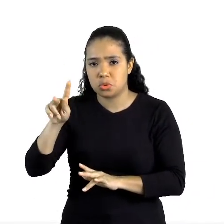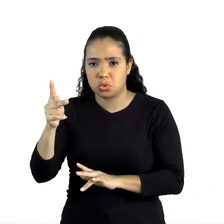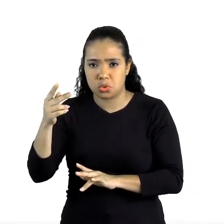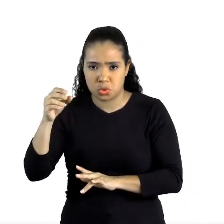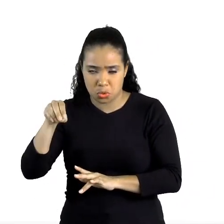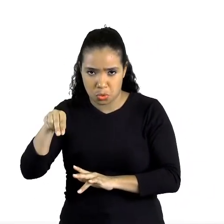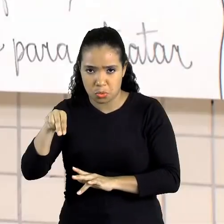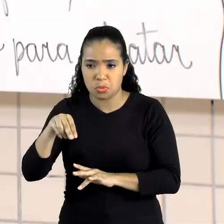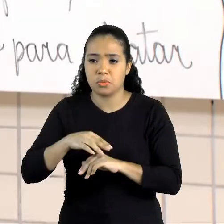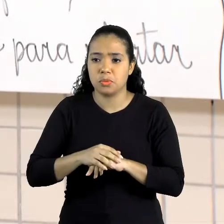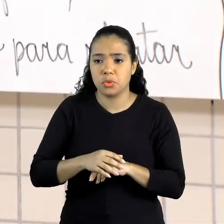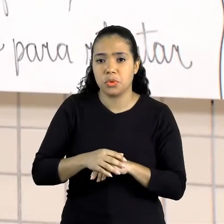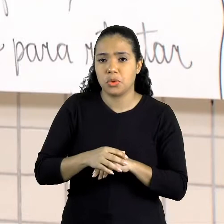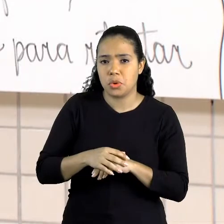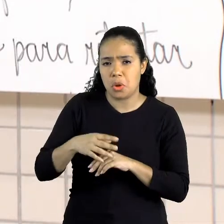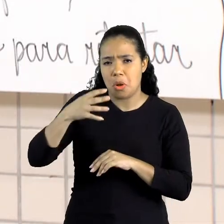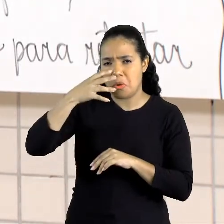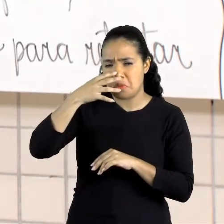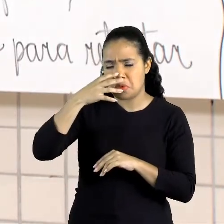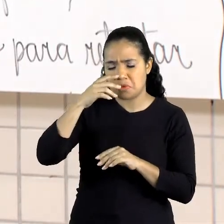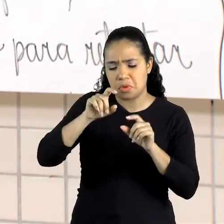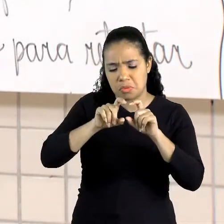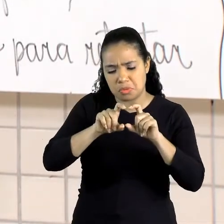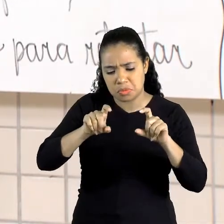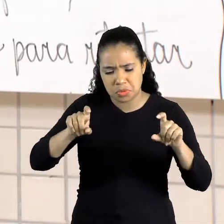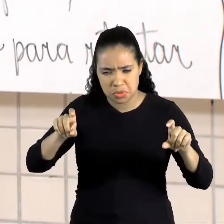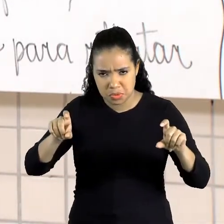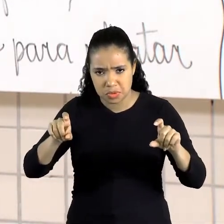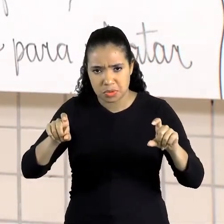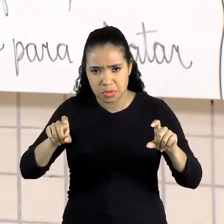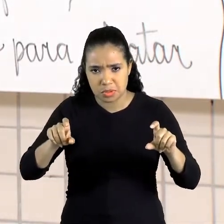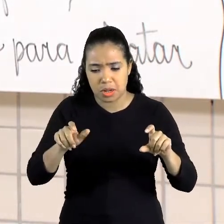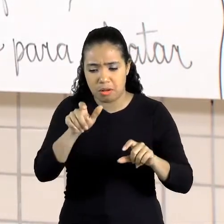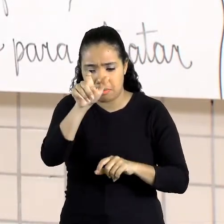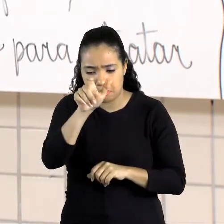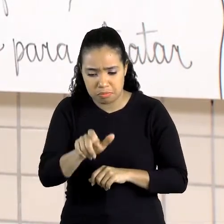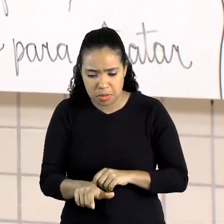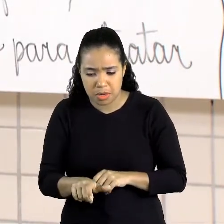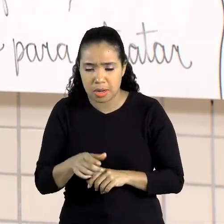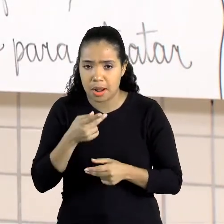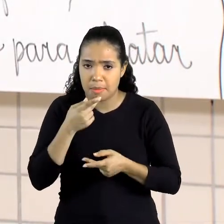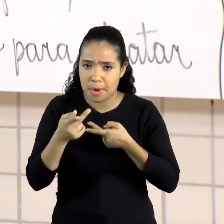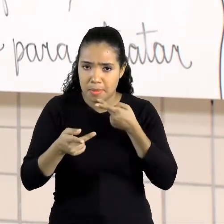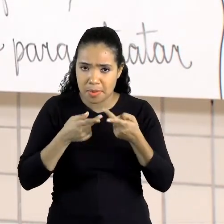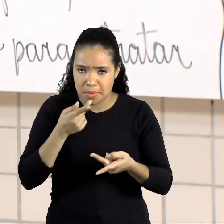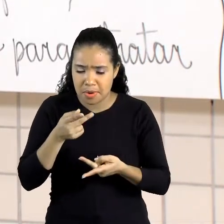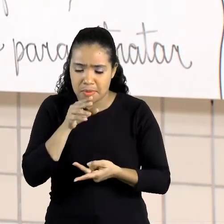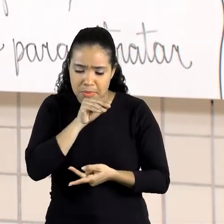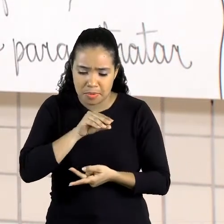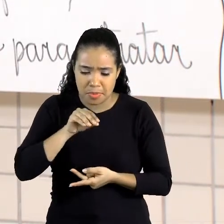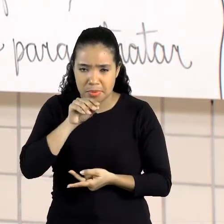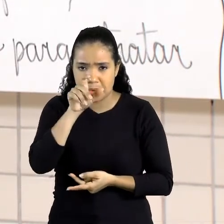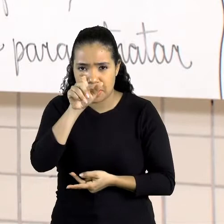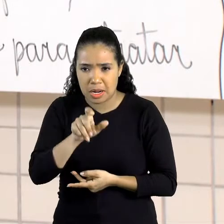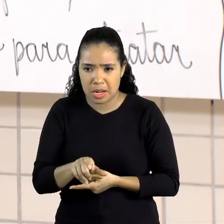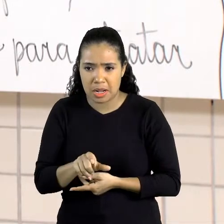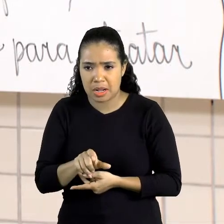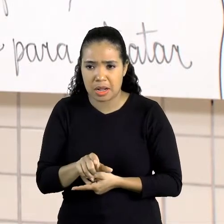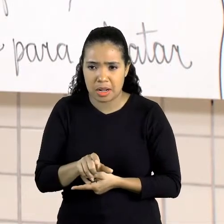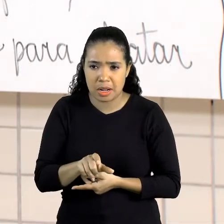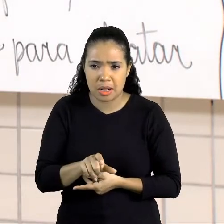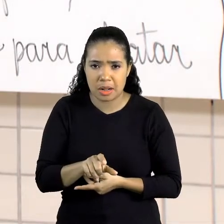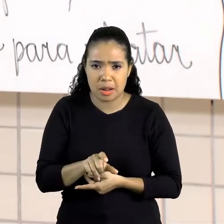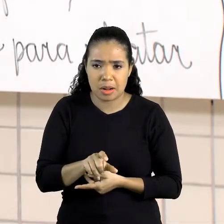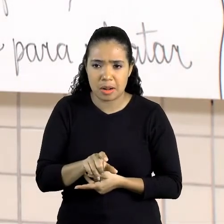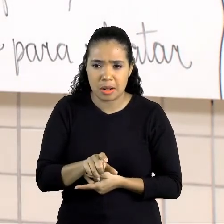Fogg. Observaram que nesse trecho, o personagem que está falando, e isso é sinalizado por meio do